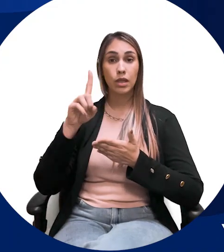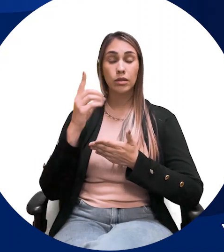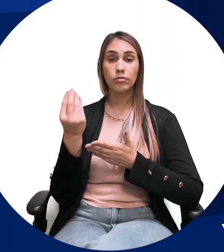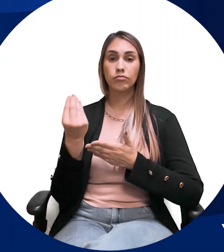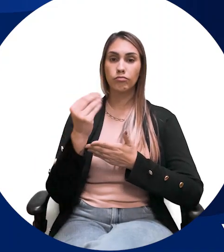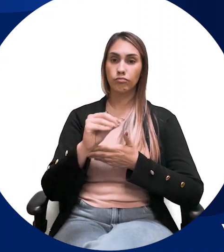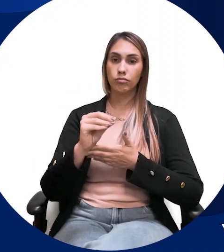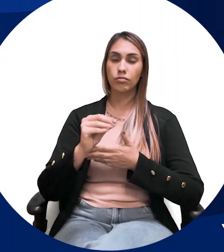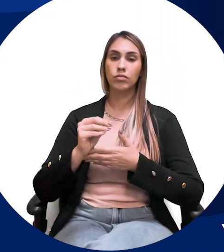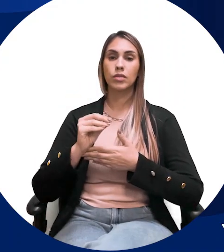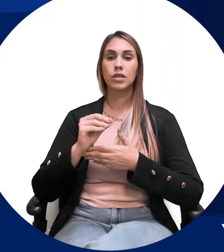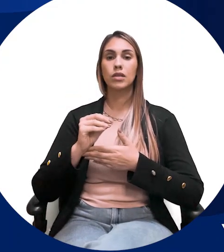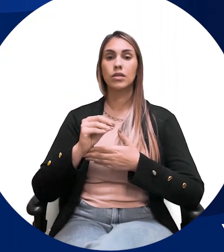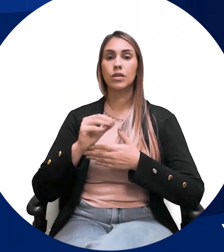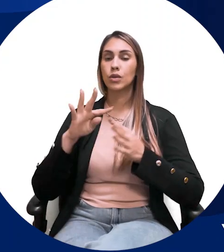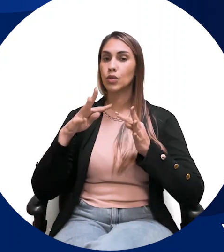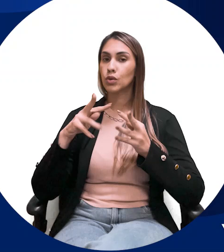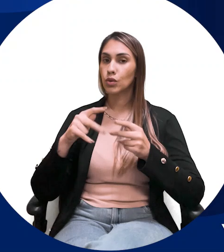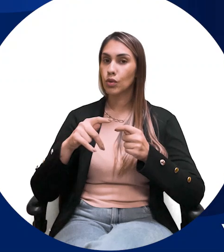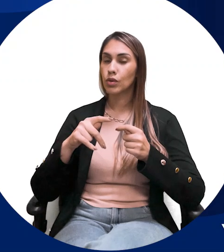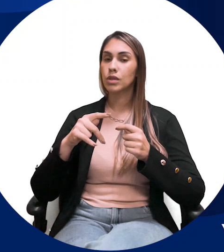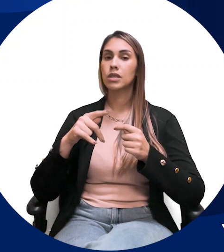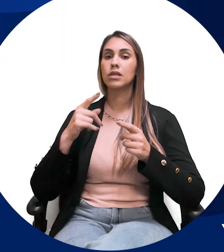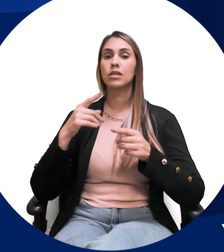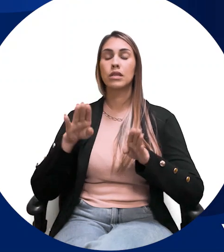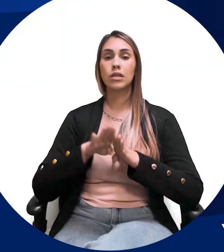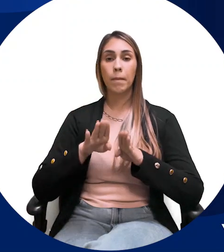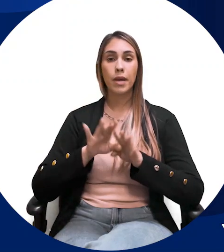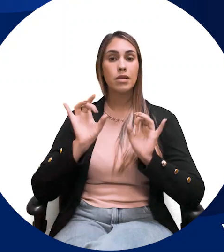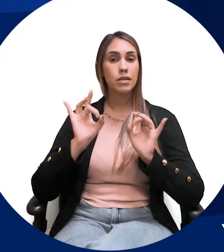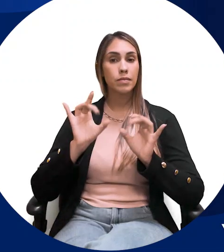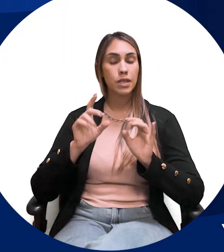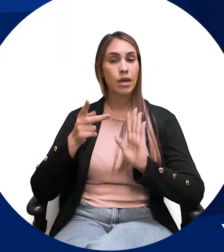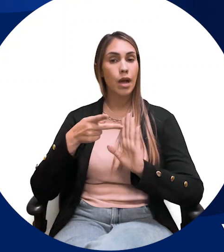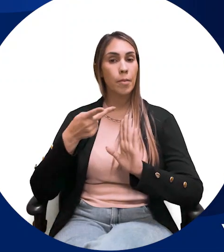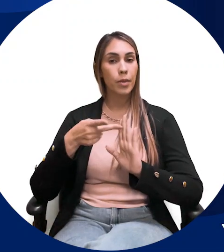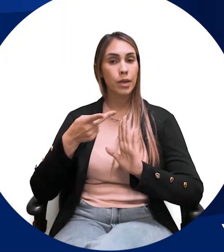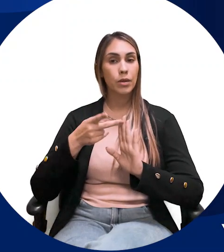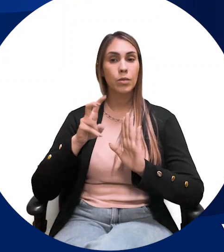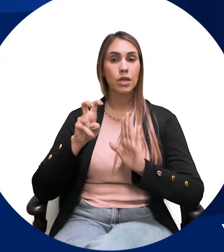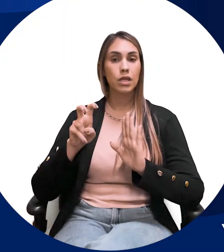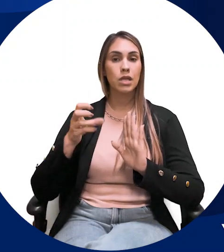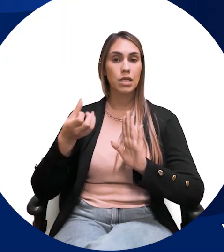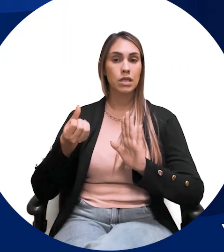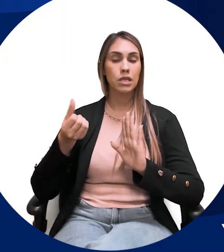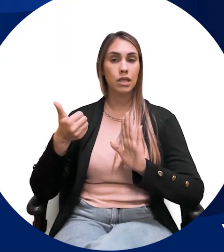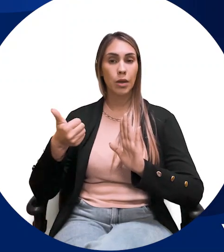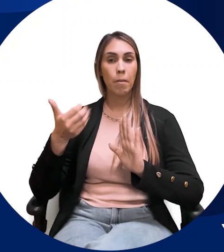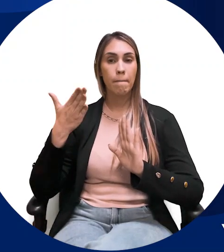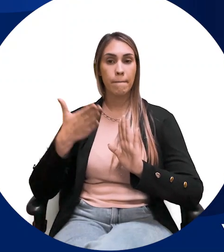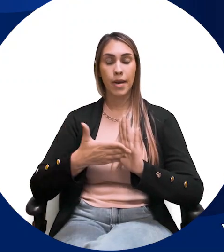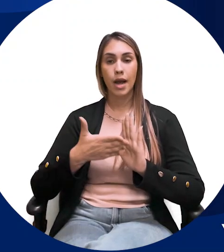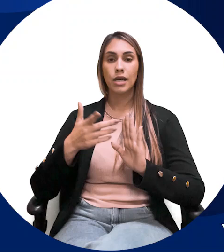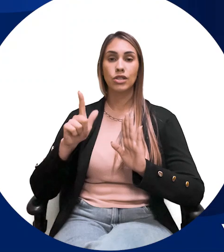na data da sua publicação, revogando-se as disposições em contrário, e em especial a portaria número